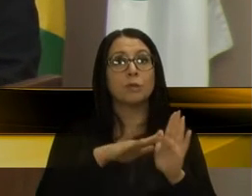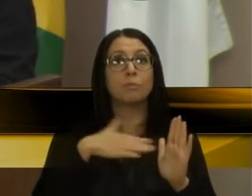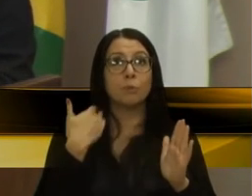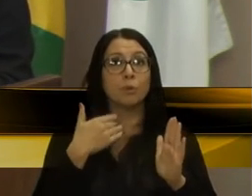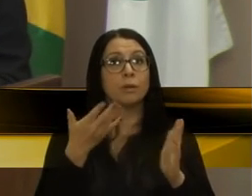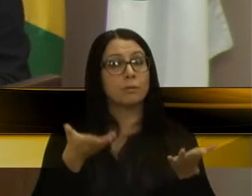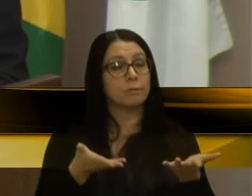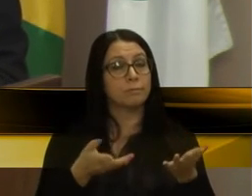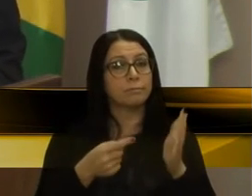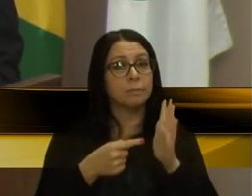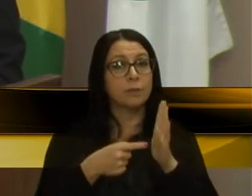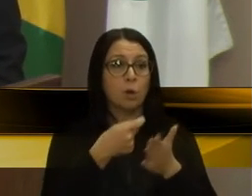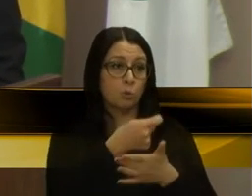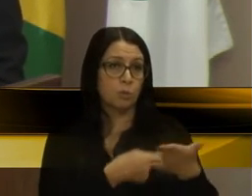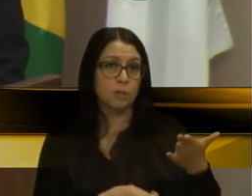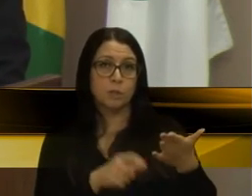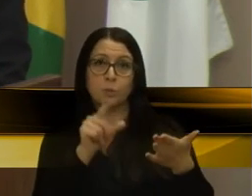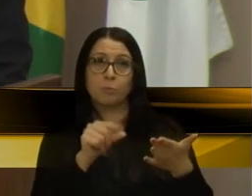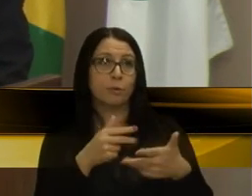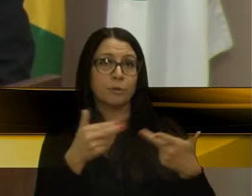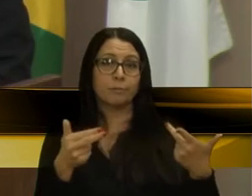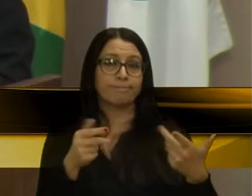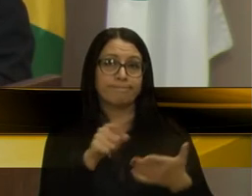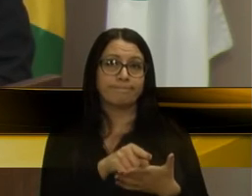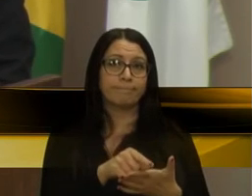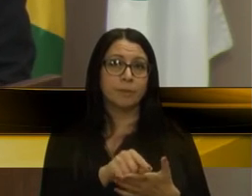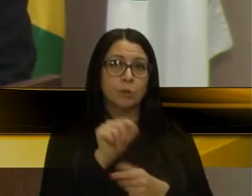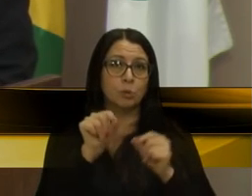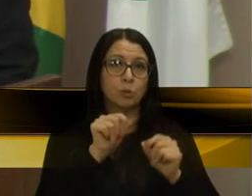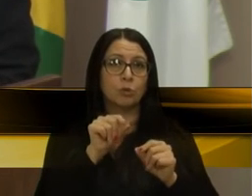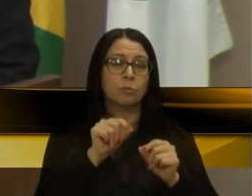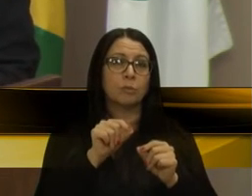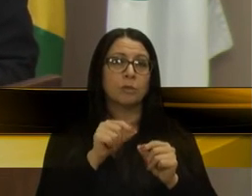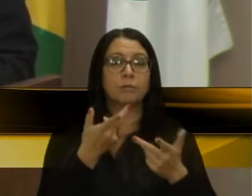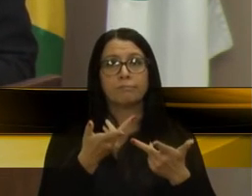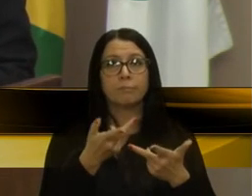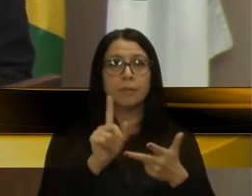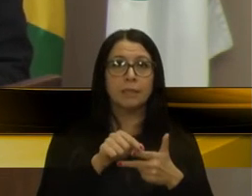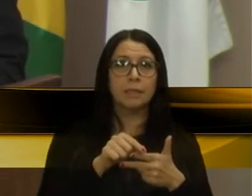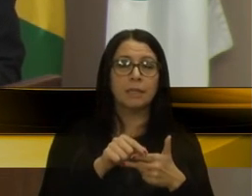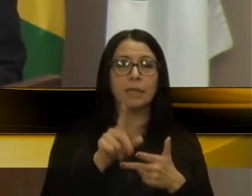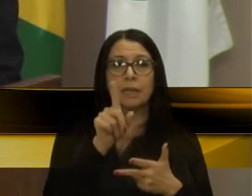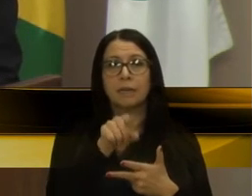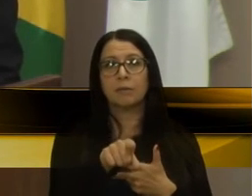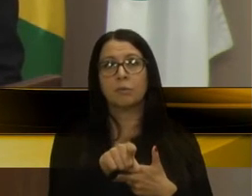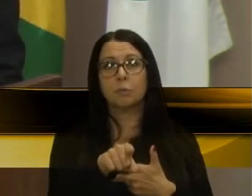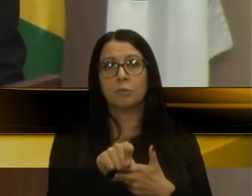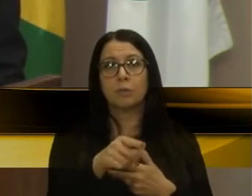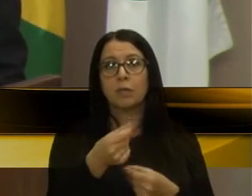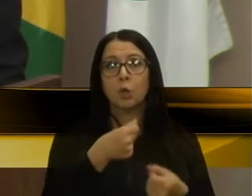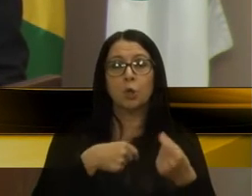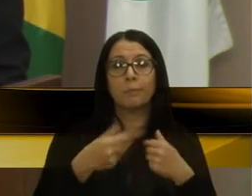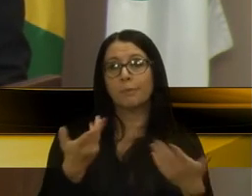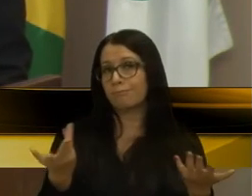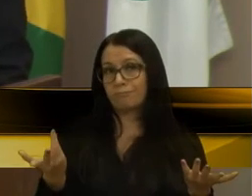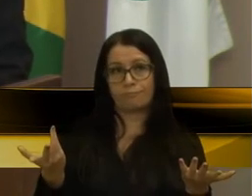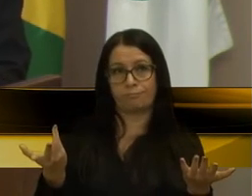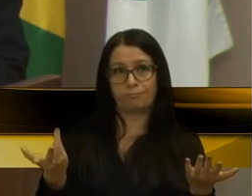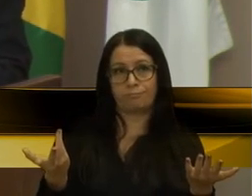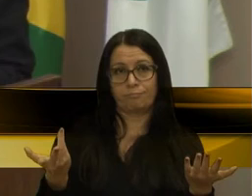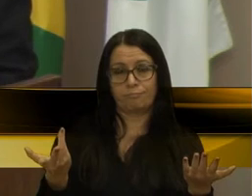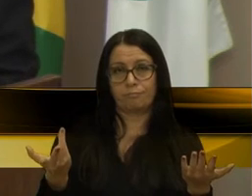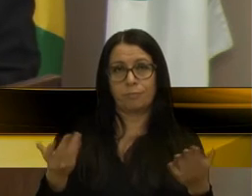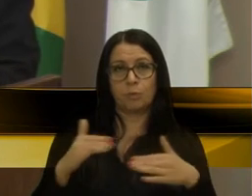E agora está se autorizando com poucas circunstâncias sobre a desculpa de que não é a questão da economia.